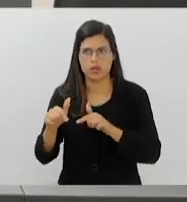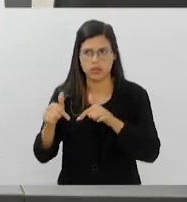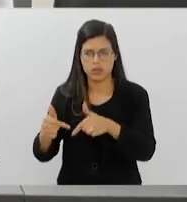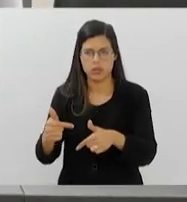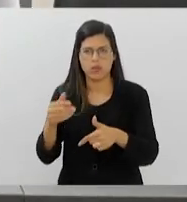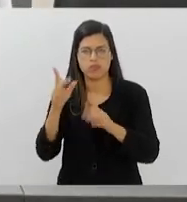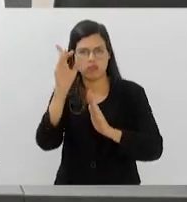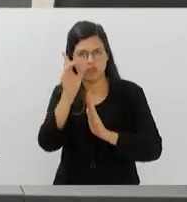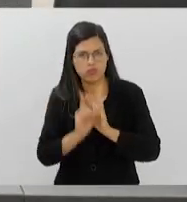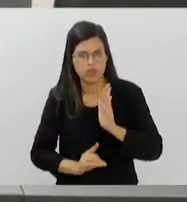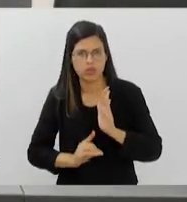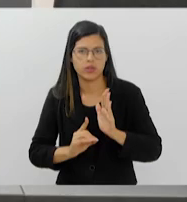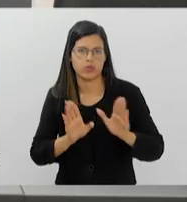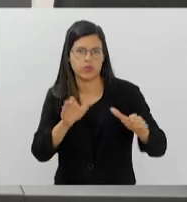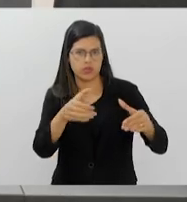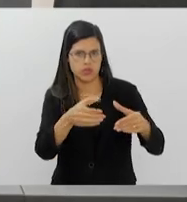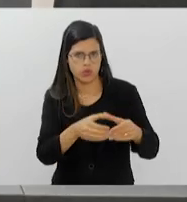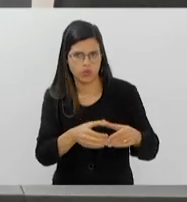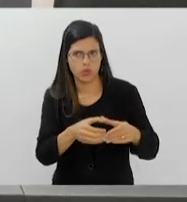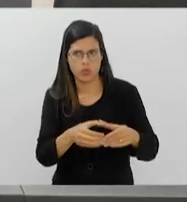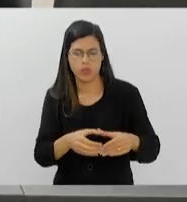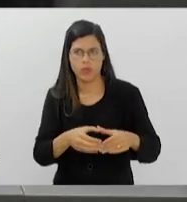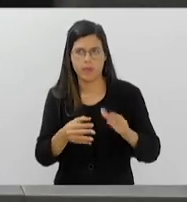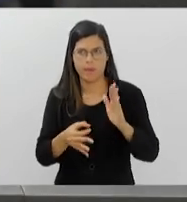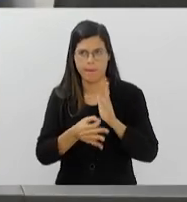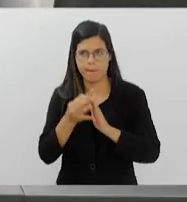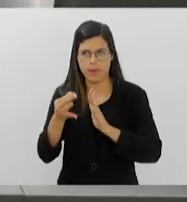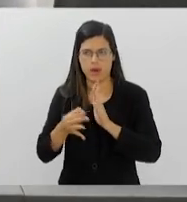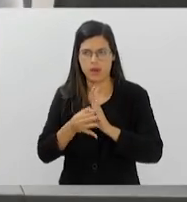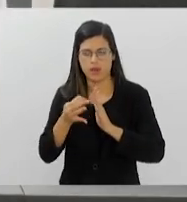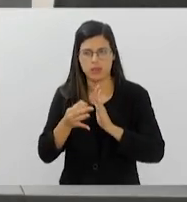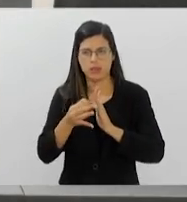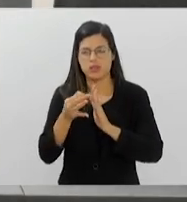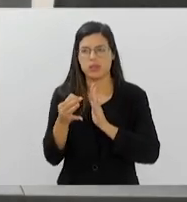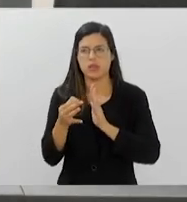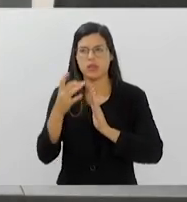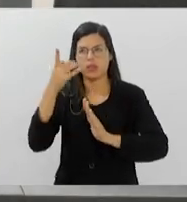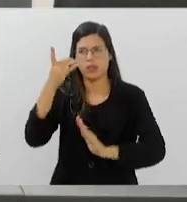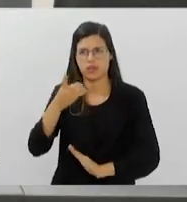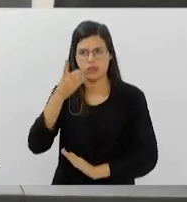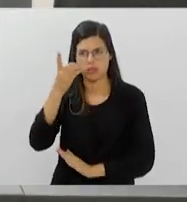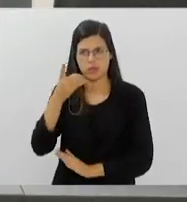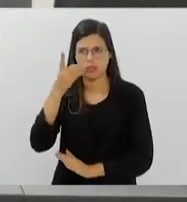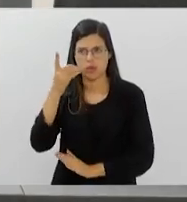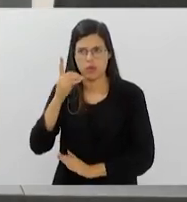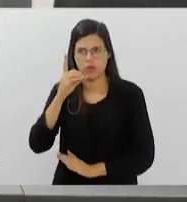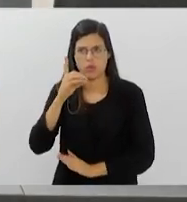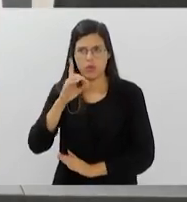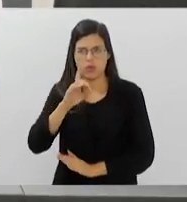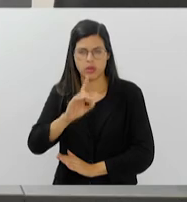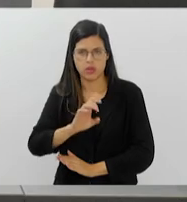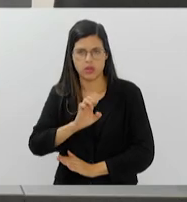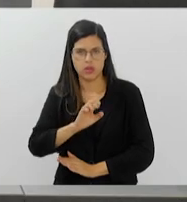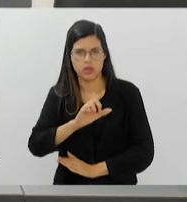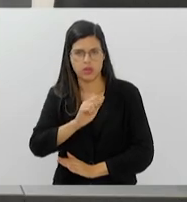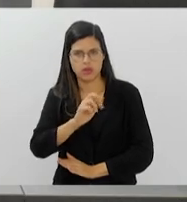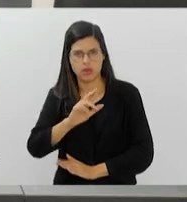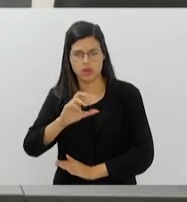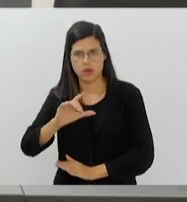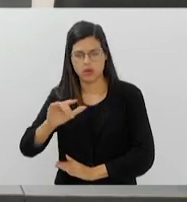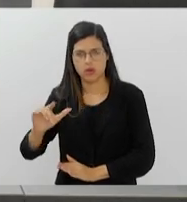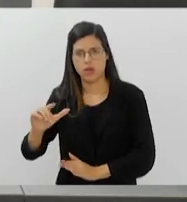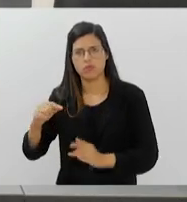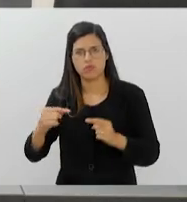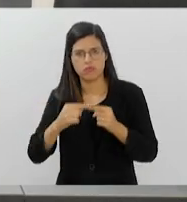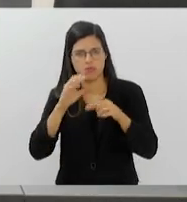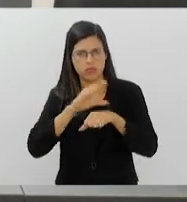da categoria na forma que menciona. O parecer do deputado Delaroli é pela constitucionalidade, mas havia um